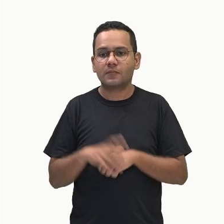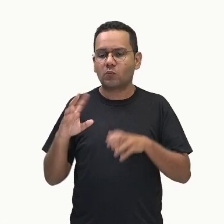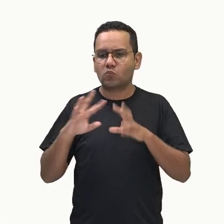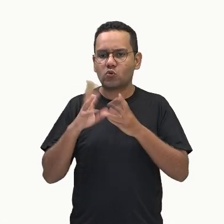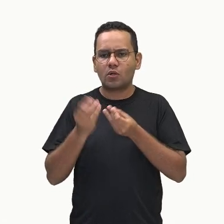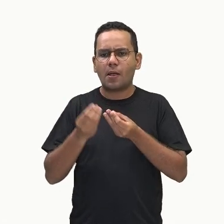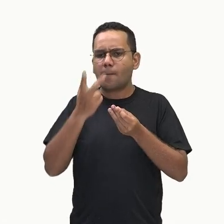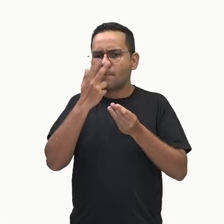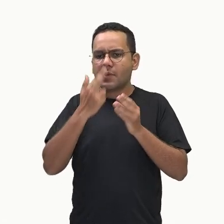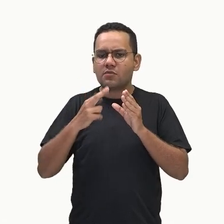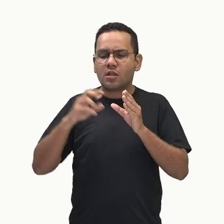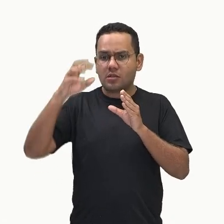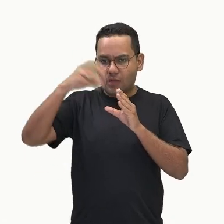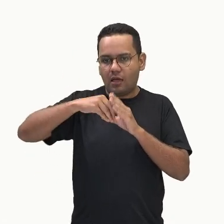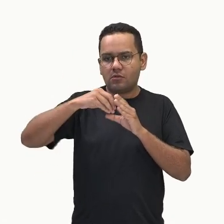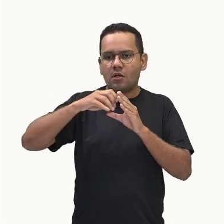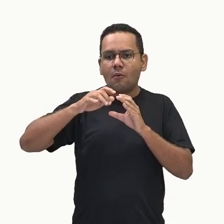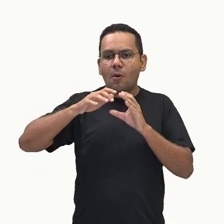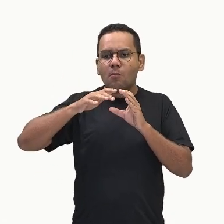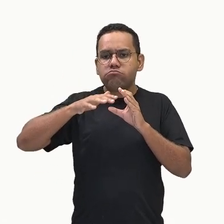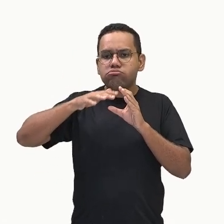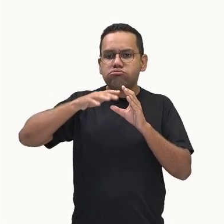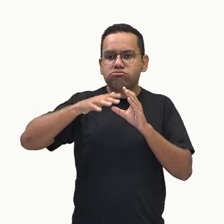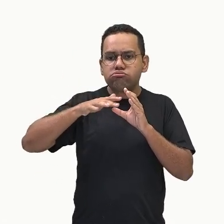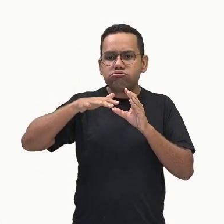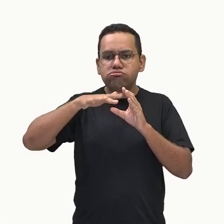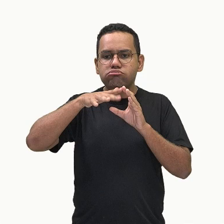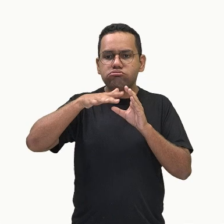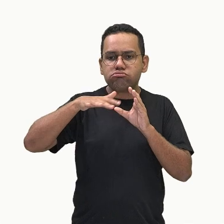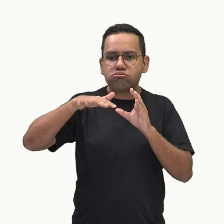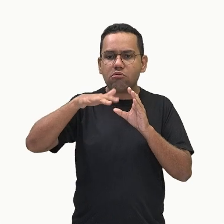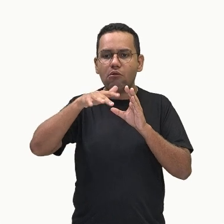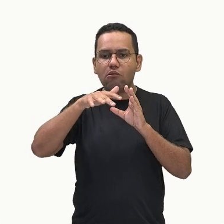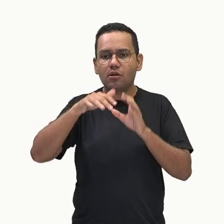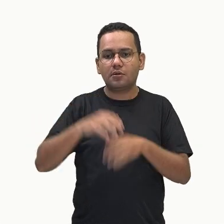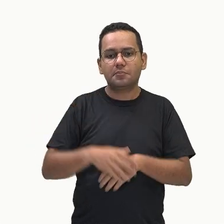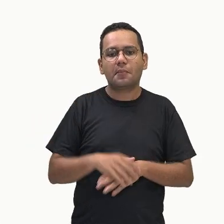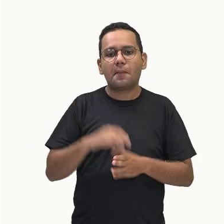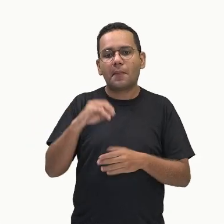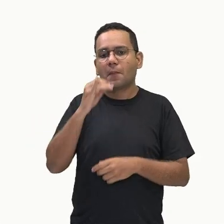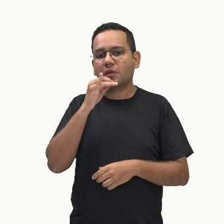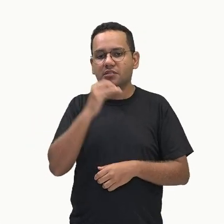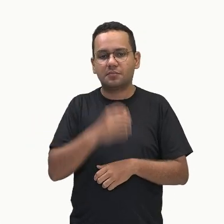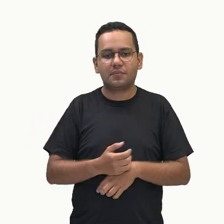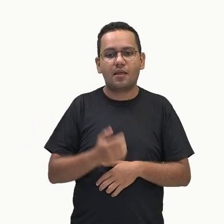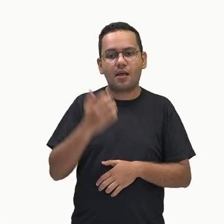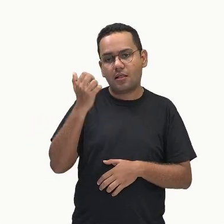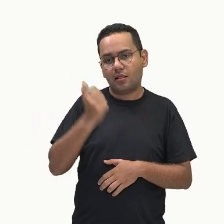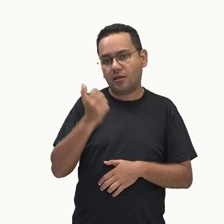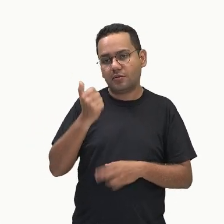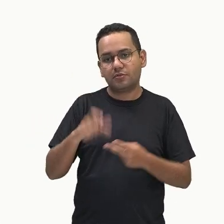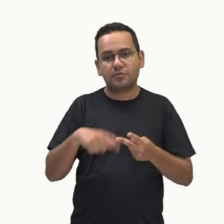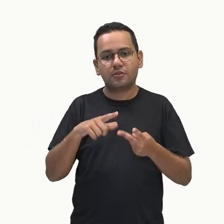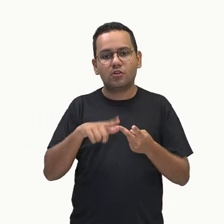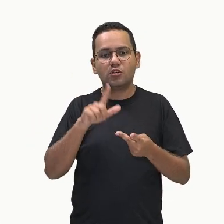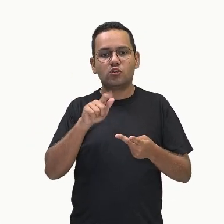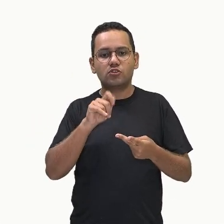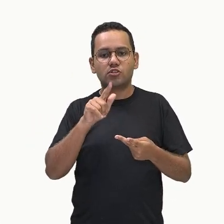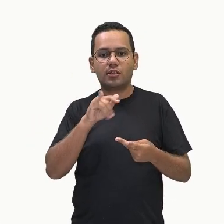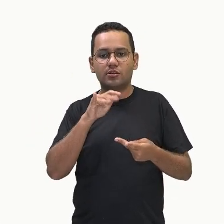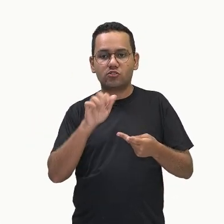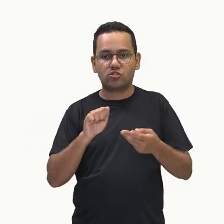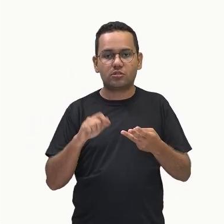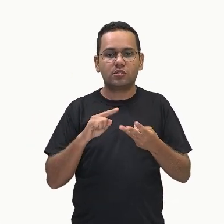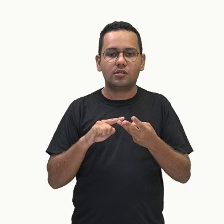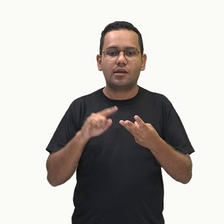parte mais baixa da solução. E como exemplo, nós temos o leite, a gelatina e a tinta.